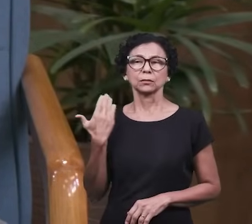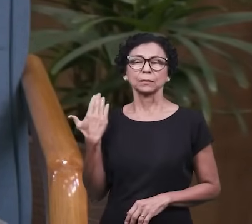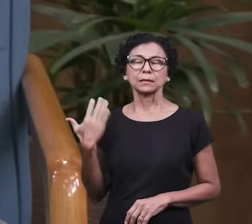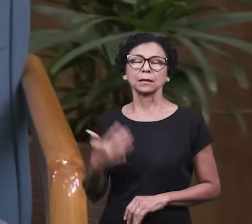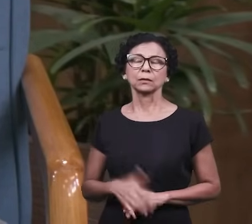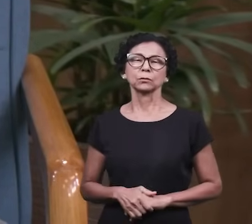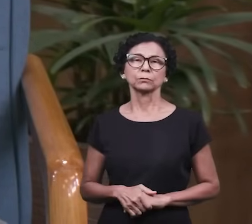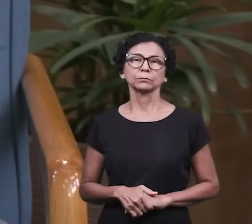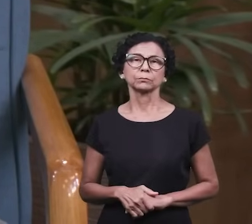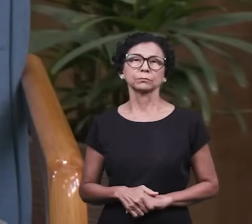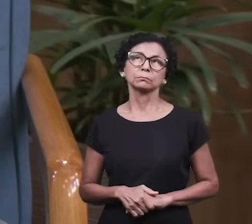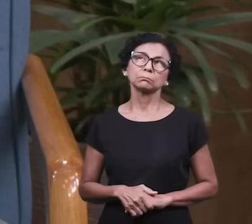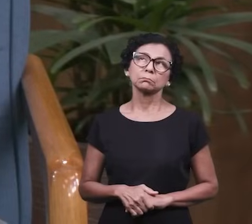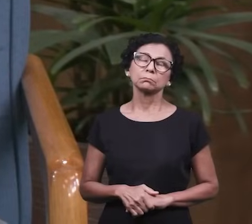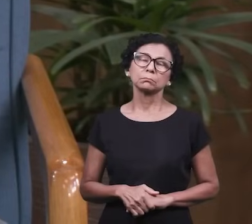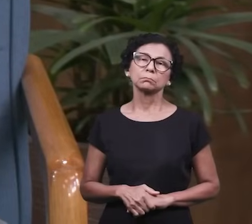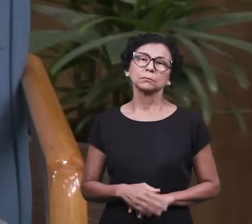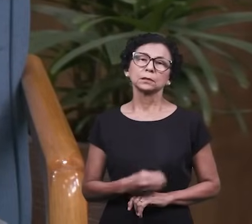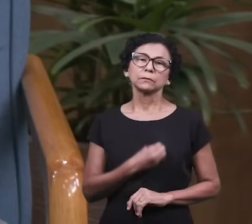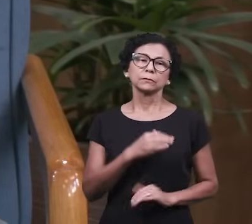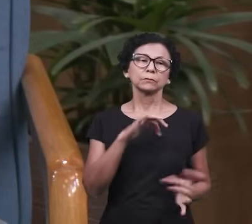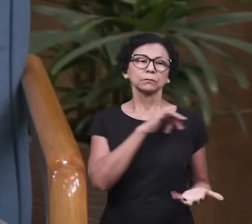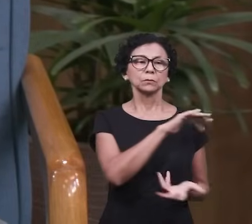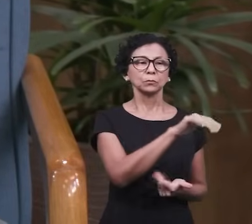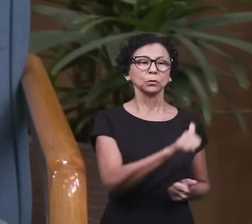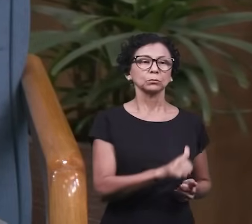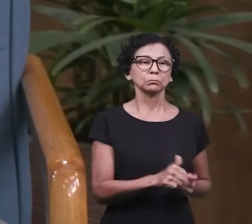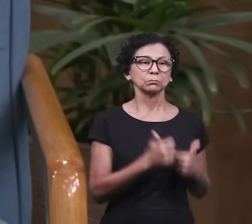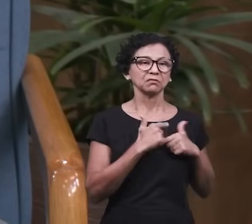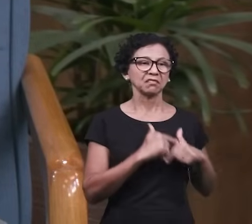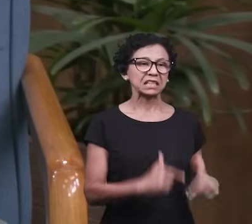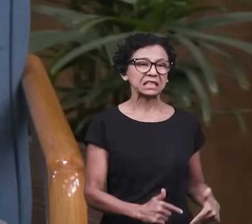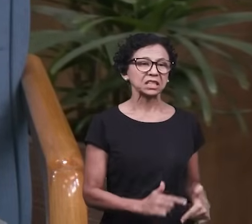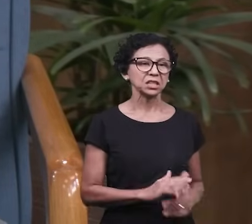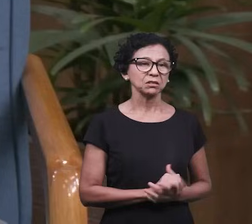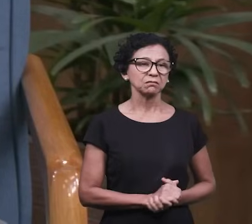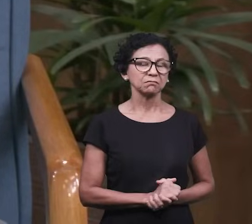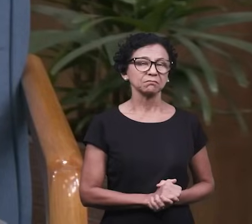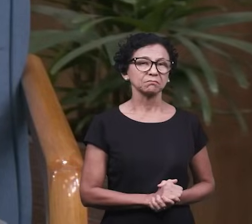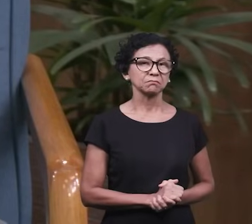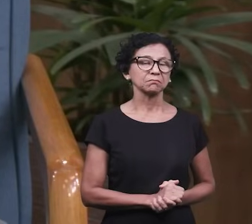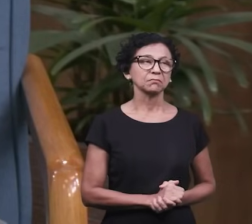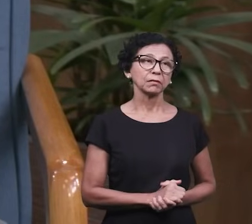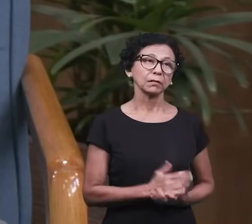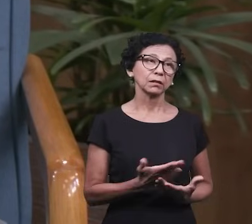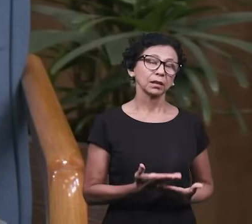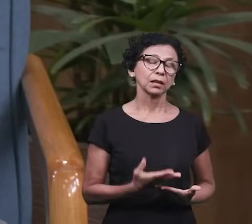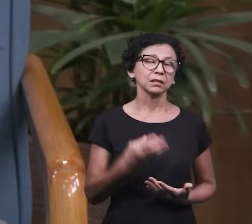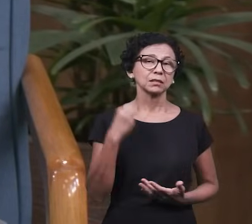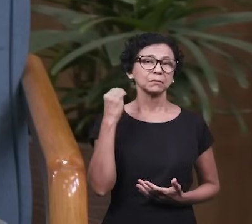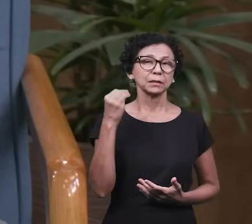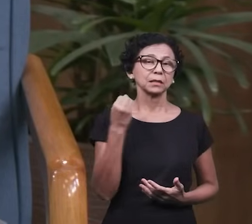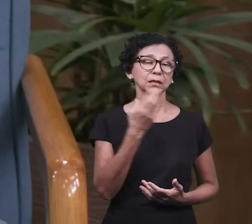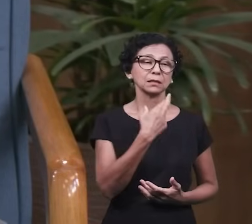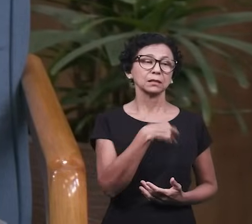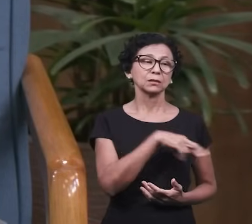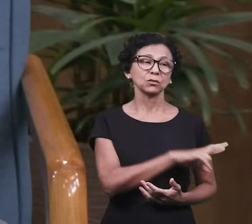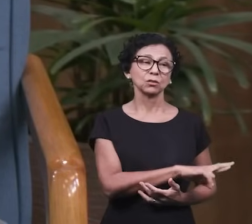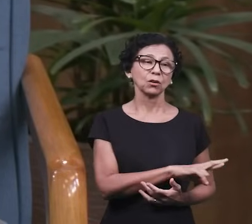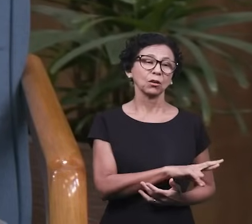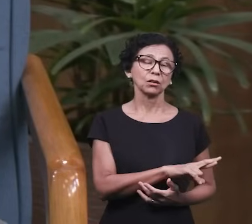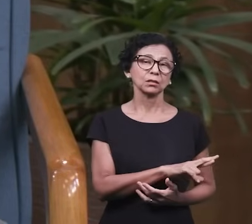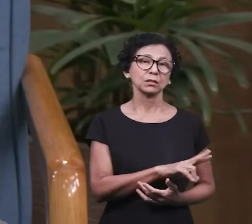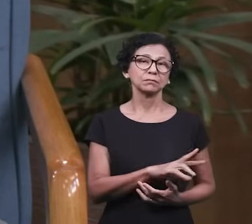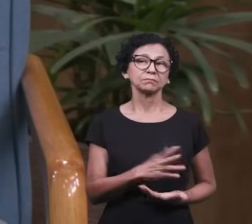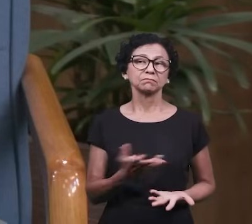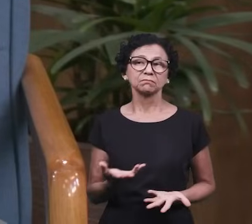no inverno, gentios, levados aos ídolos mudos, ou seja, vivendo uma experiência meramente religiosa, mas